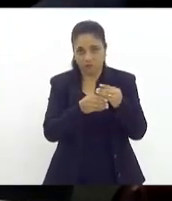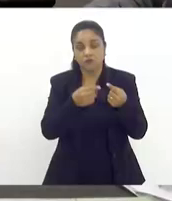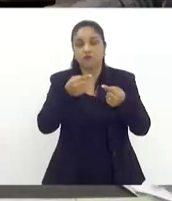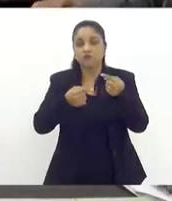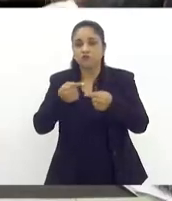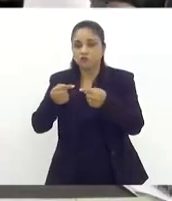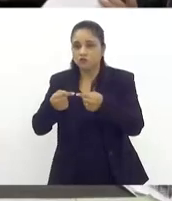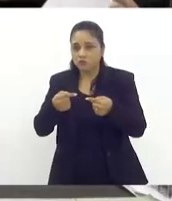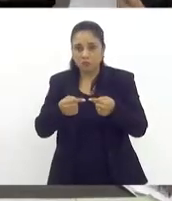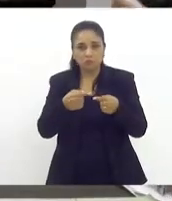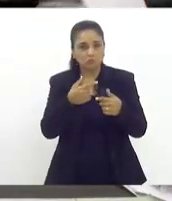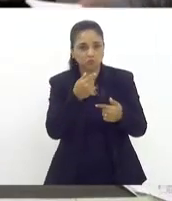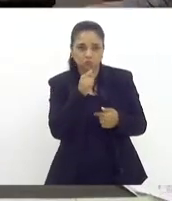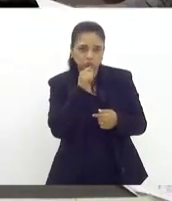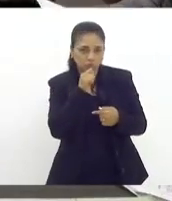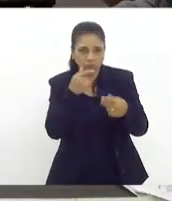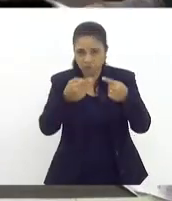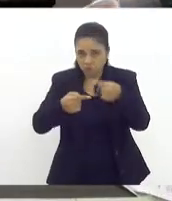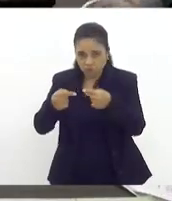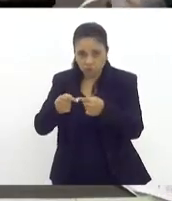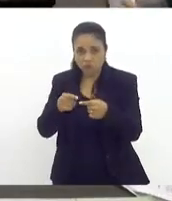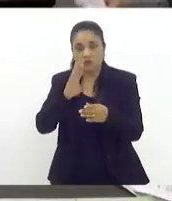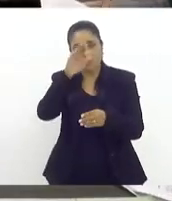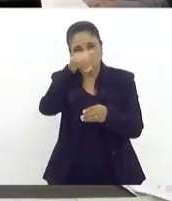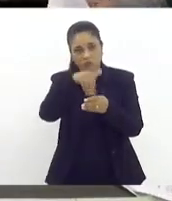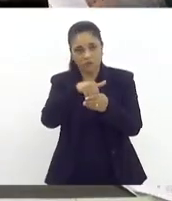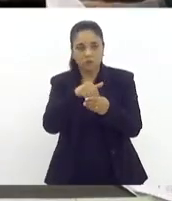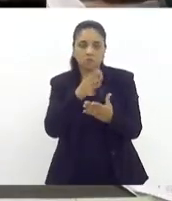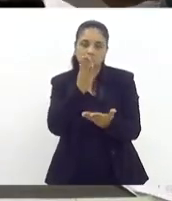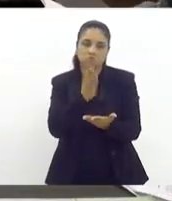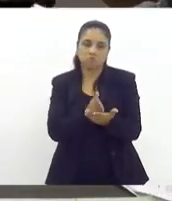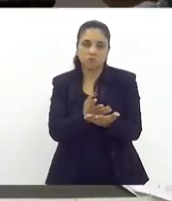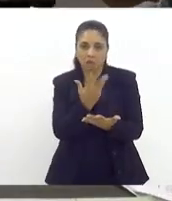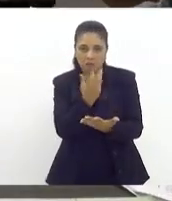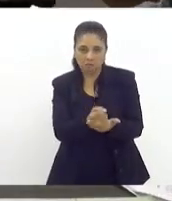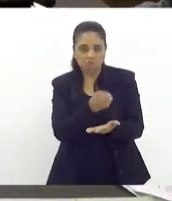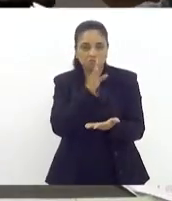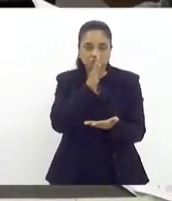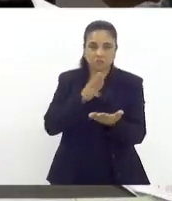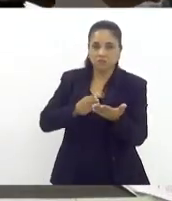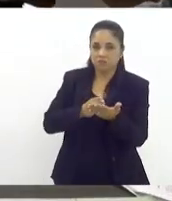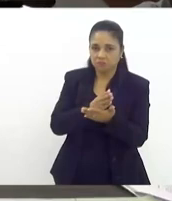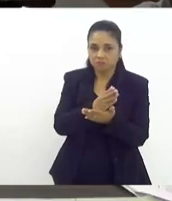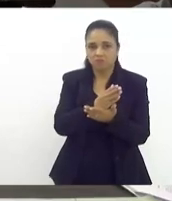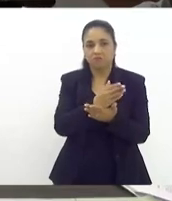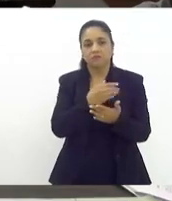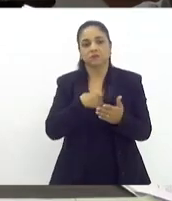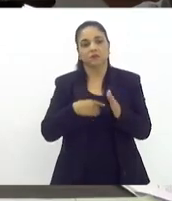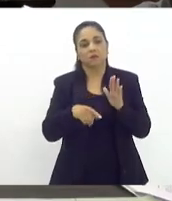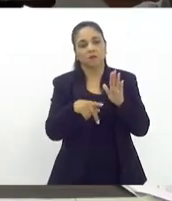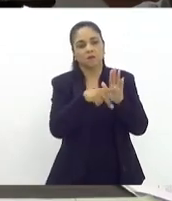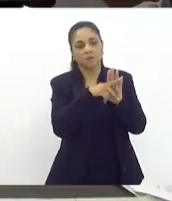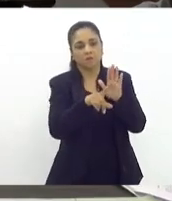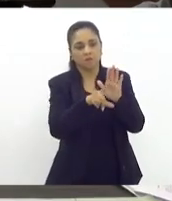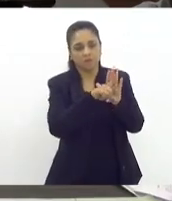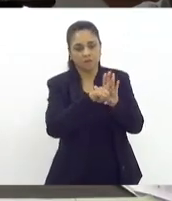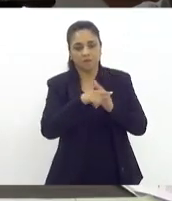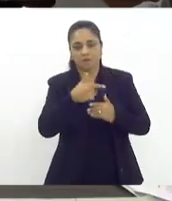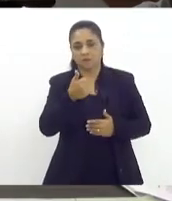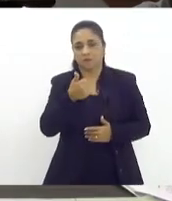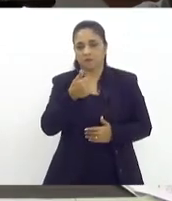Não havendo quem queira discutir, encerrada a discussão. Em votação, senhores que aprovam, permaneçam como estão, aprovado. 13 da pauta, emendas de plenário,